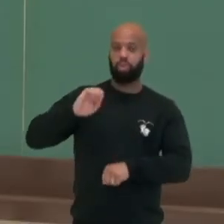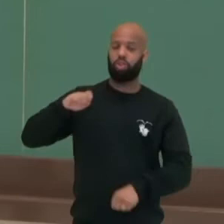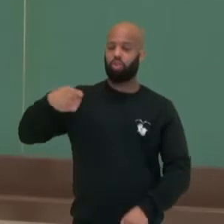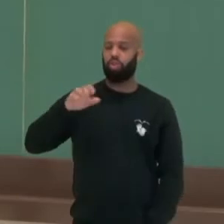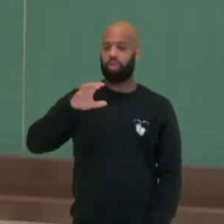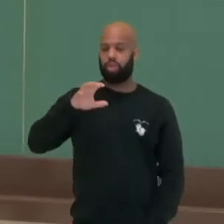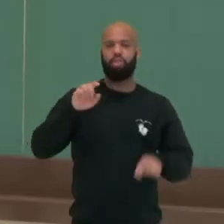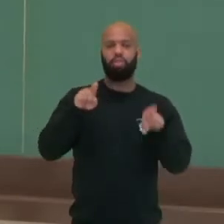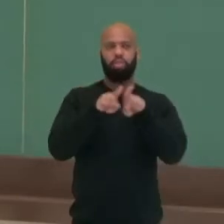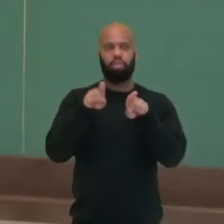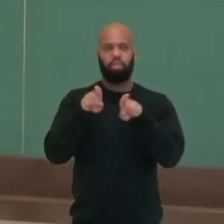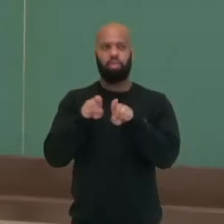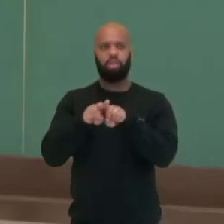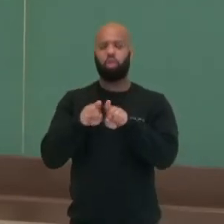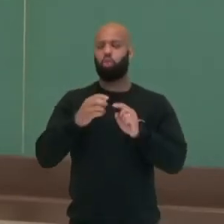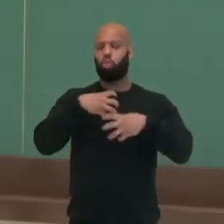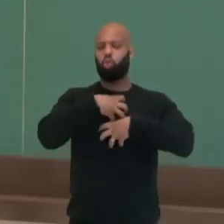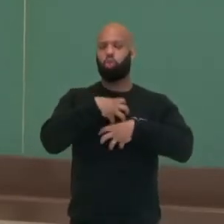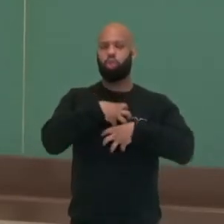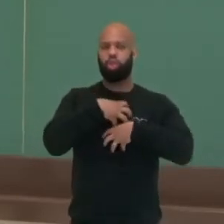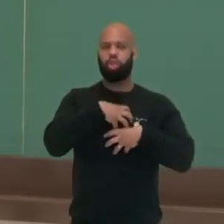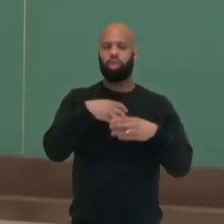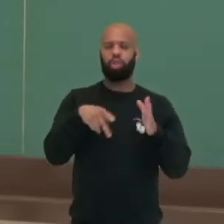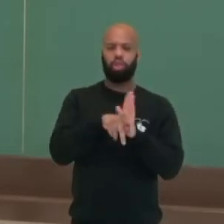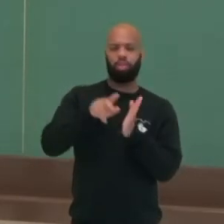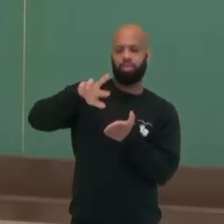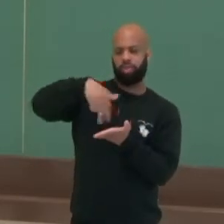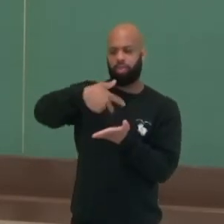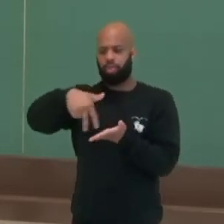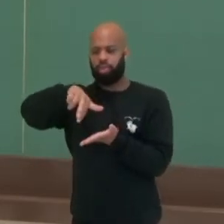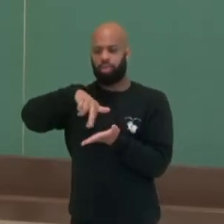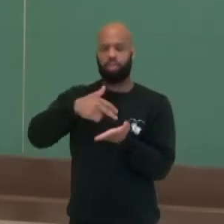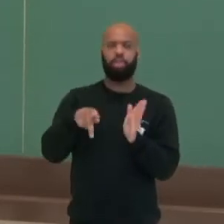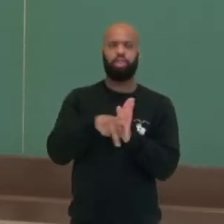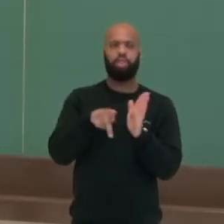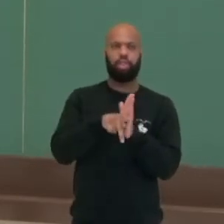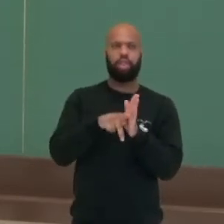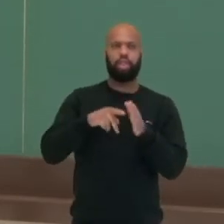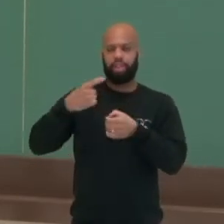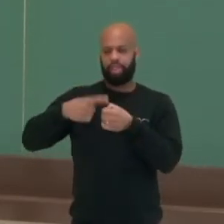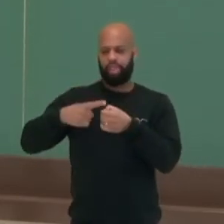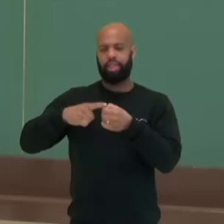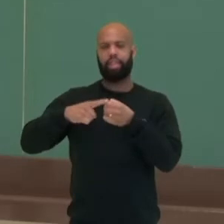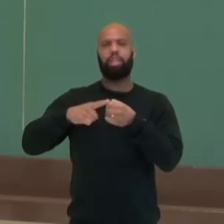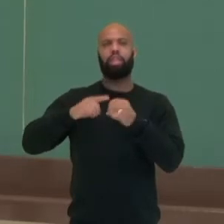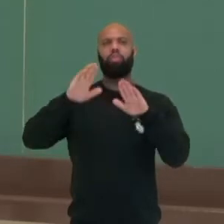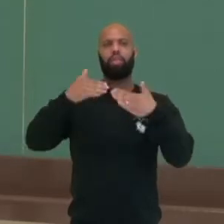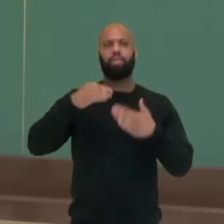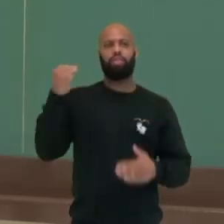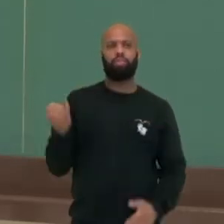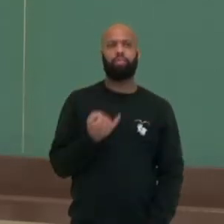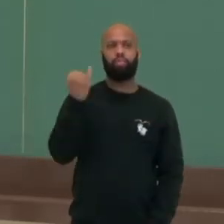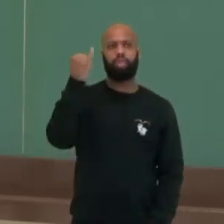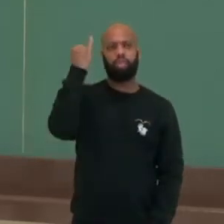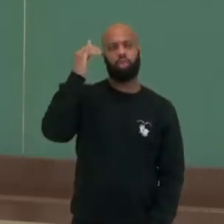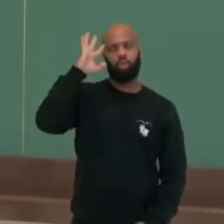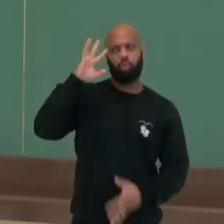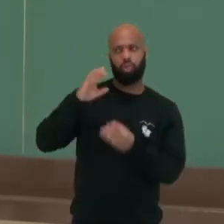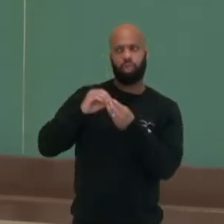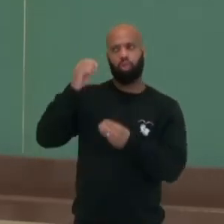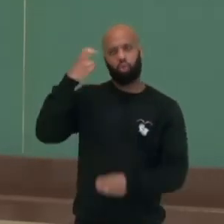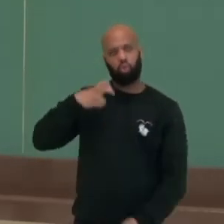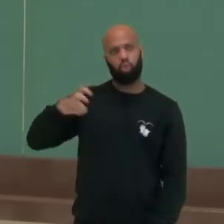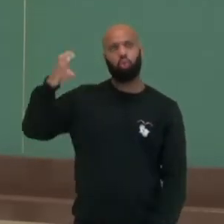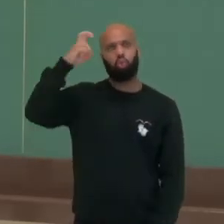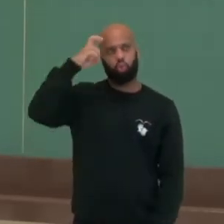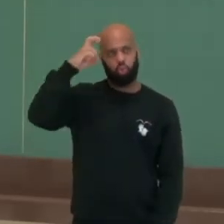essa forma de dança urbana, a gente tem que entender um pouquinho da cultura